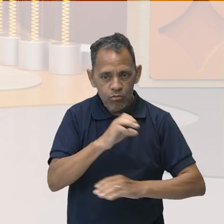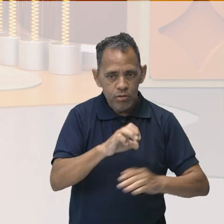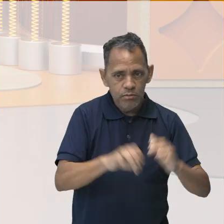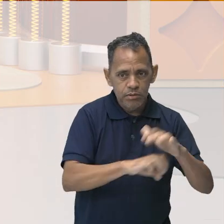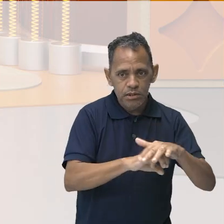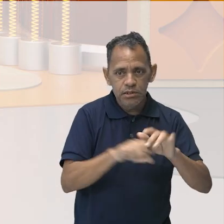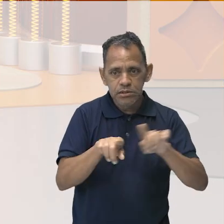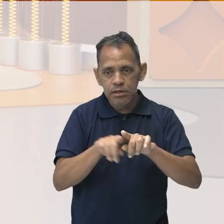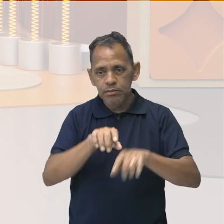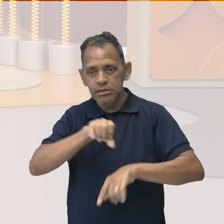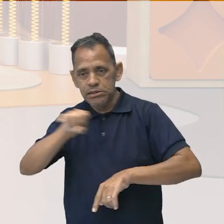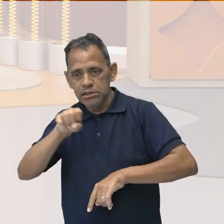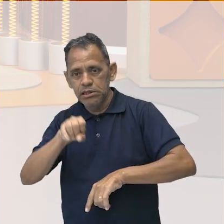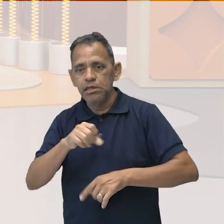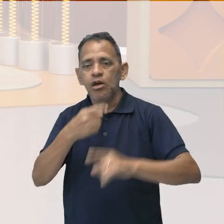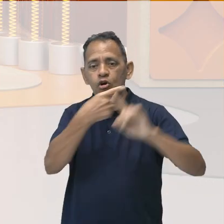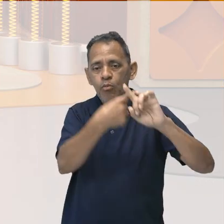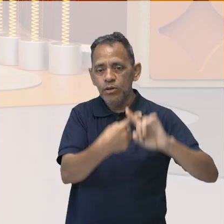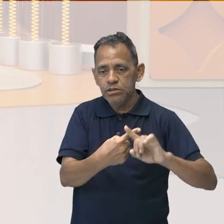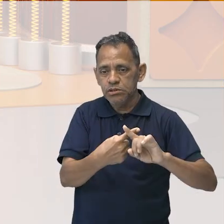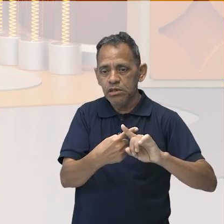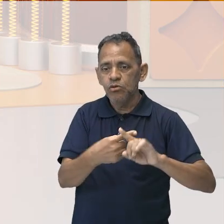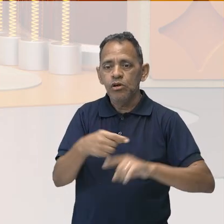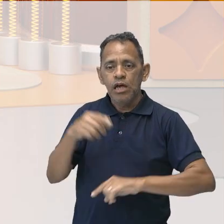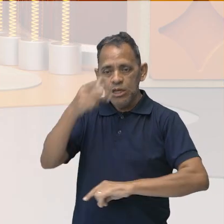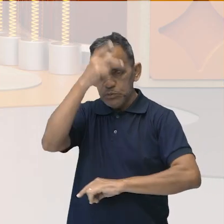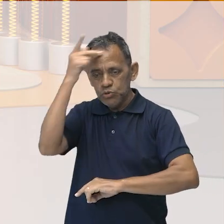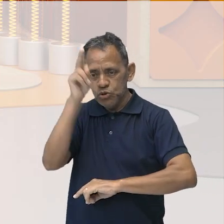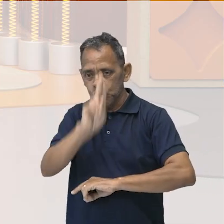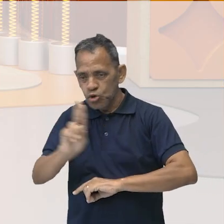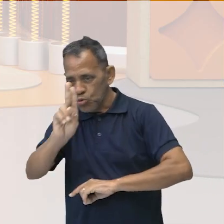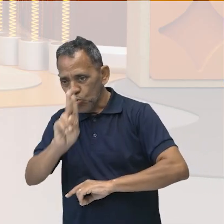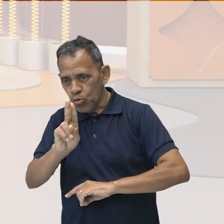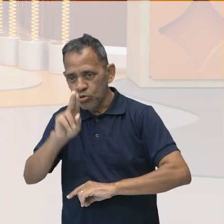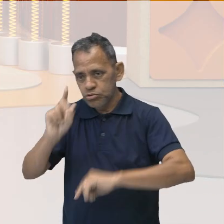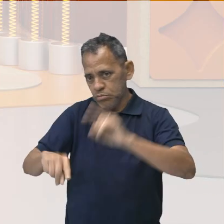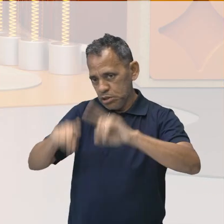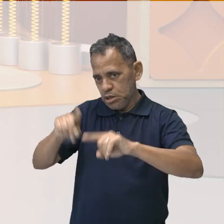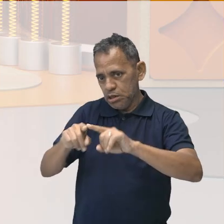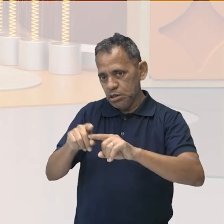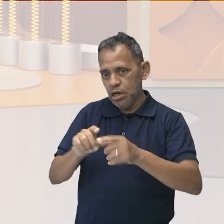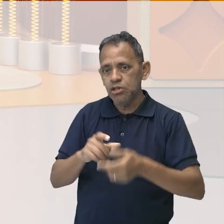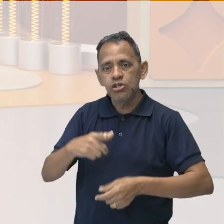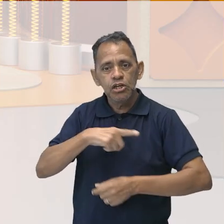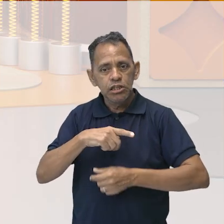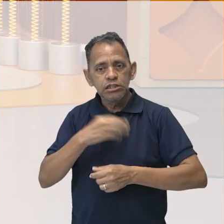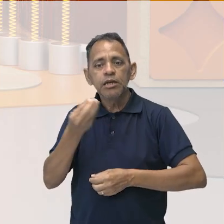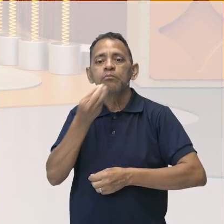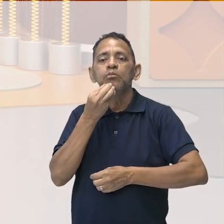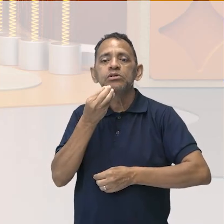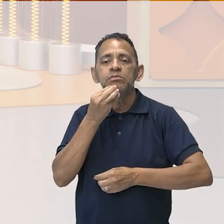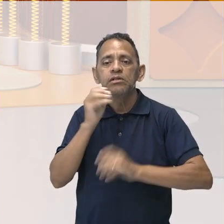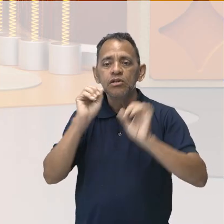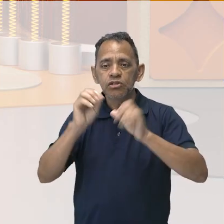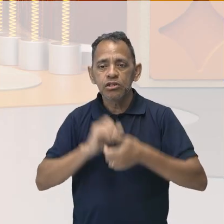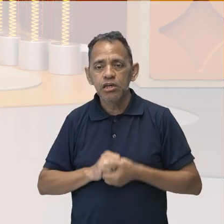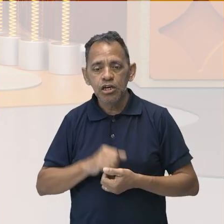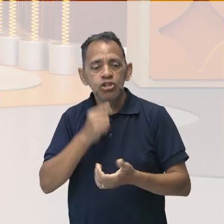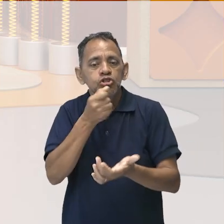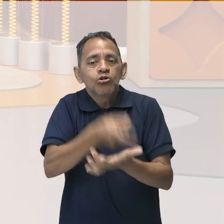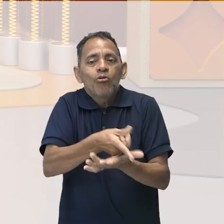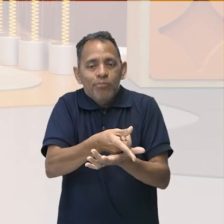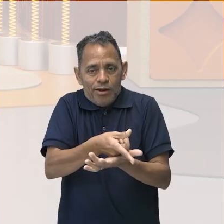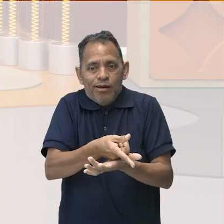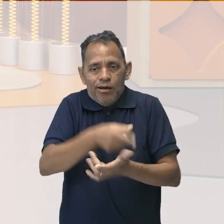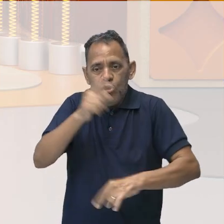essa competição, né? Como os consumidores, eles têm essa liberdade de escolher as empresas para comprar um bem ou contratar até